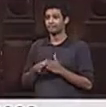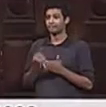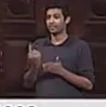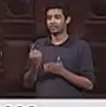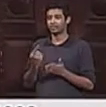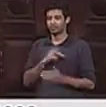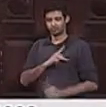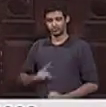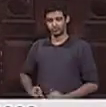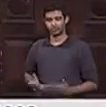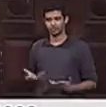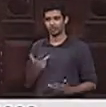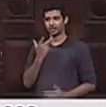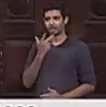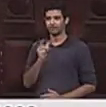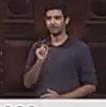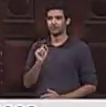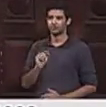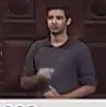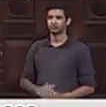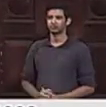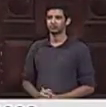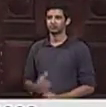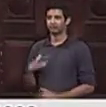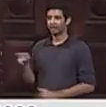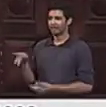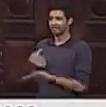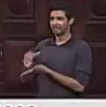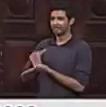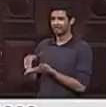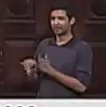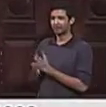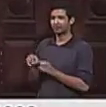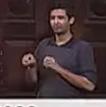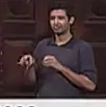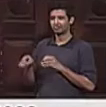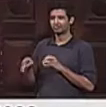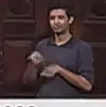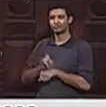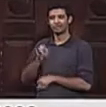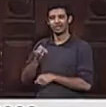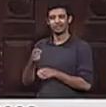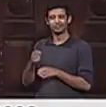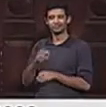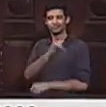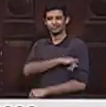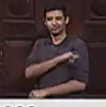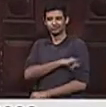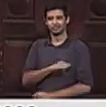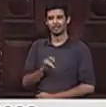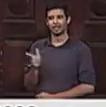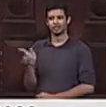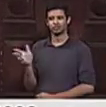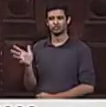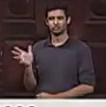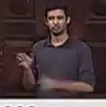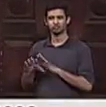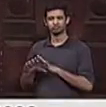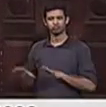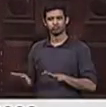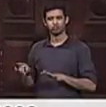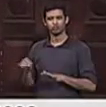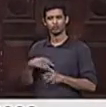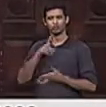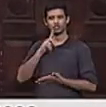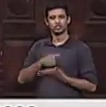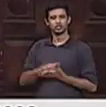lugar, dizer que o secretário de Educação do município do Rio já ponderou aquela decisão